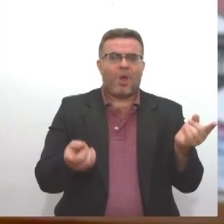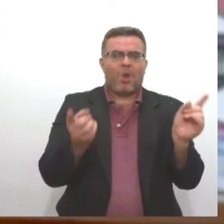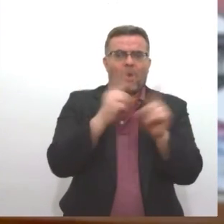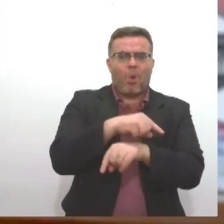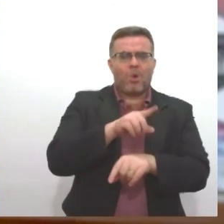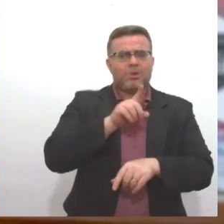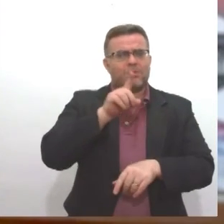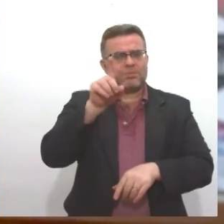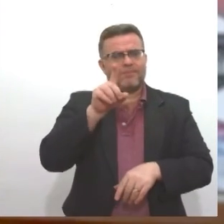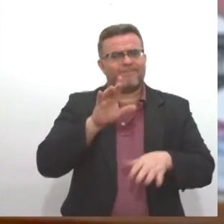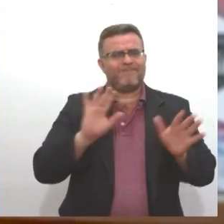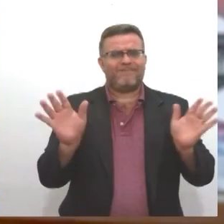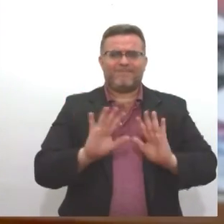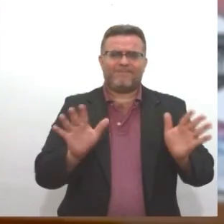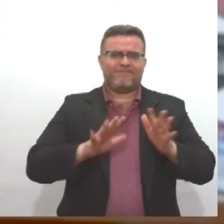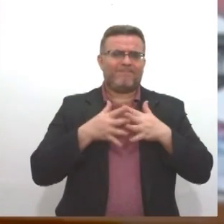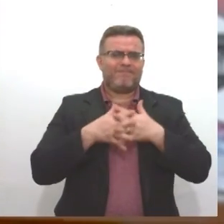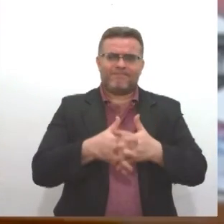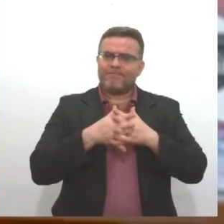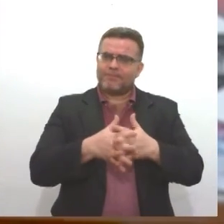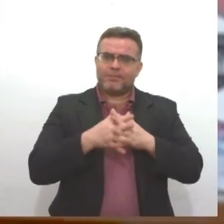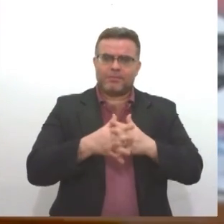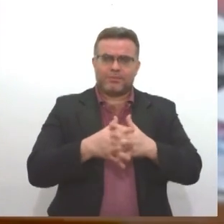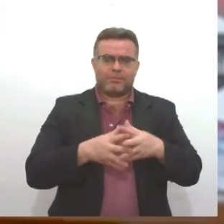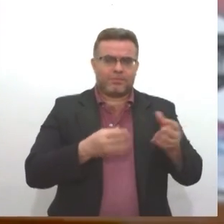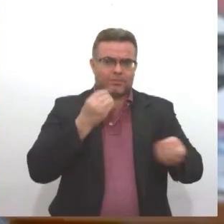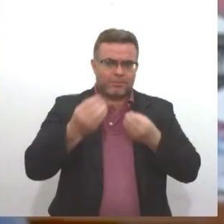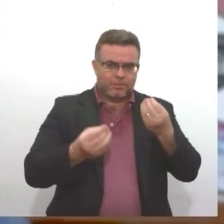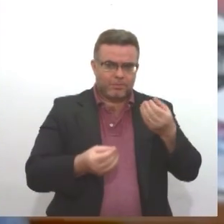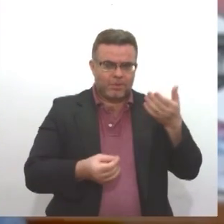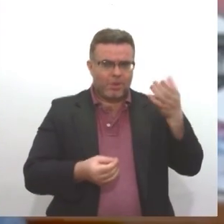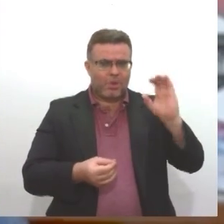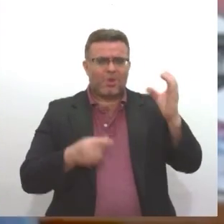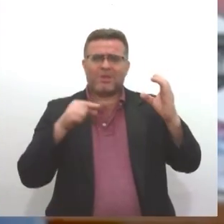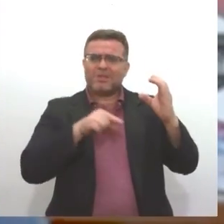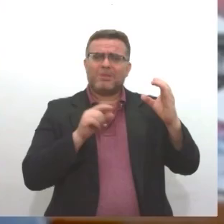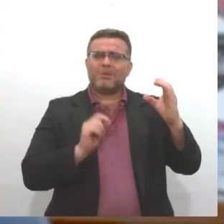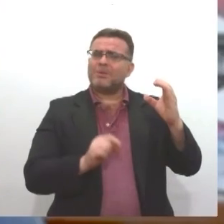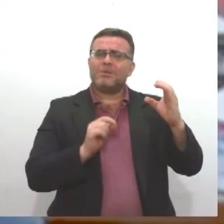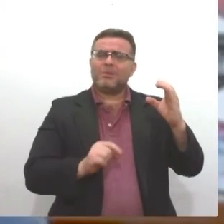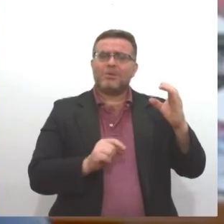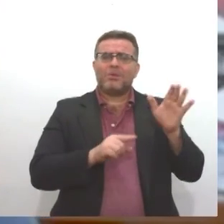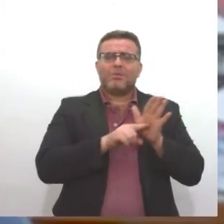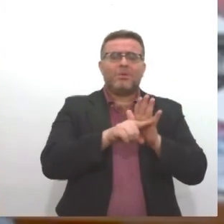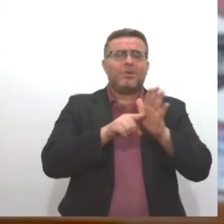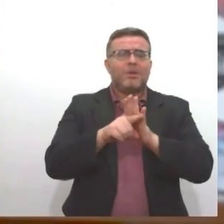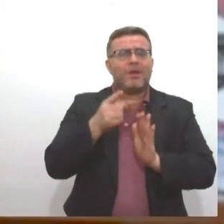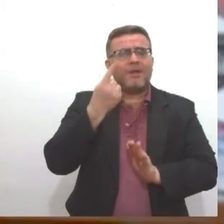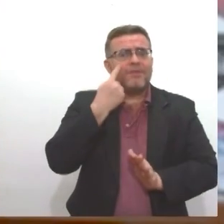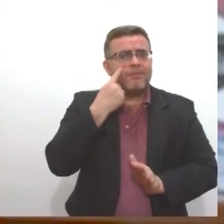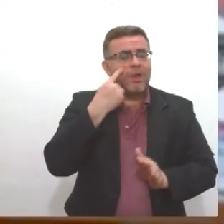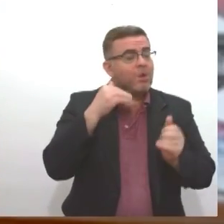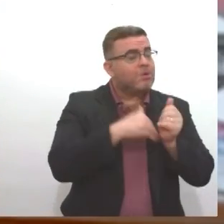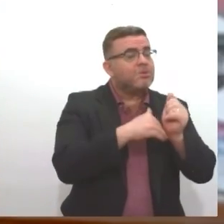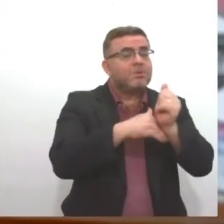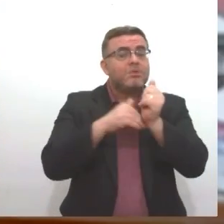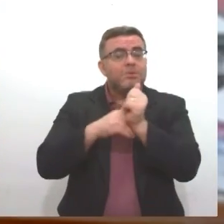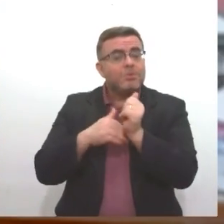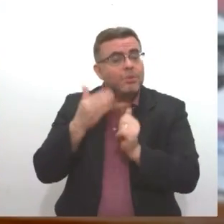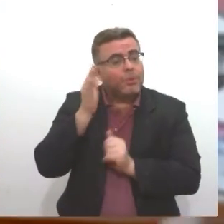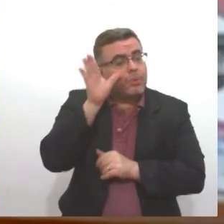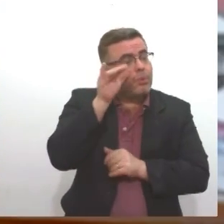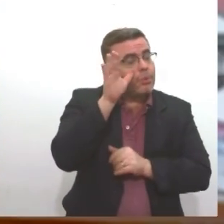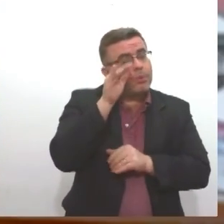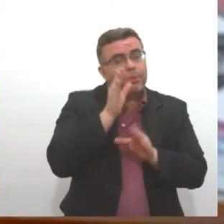é uma maneira errada de entender o que a ciência está fazendo. O que a ciência está fazendo é desvendar os mistérios do mundo natural,